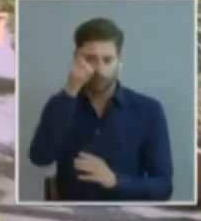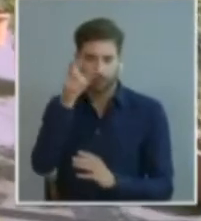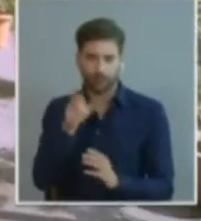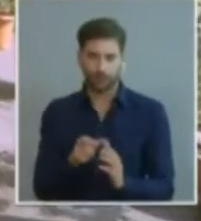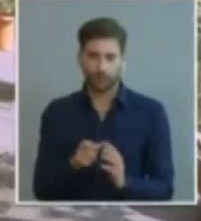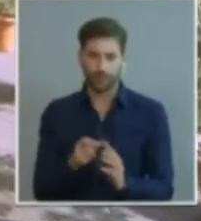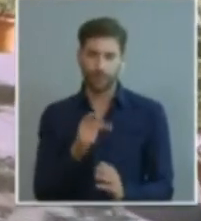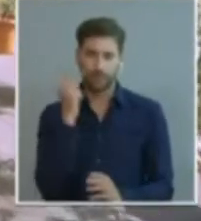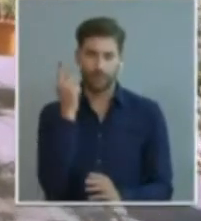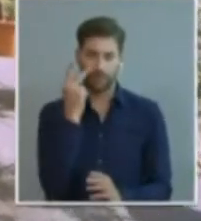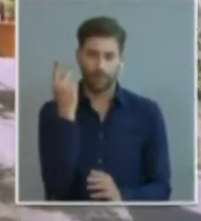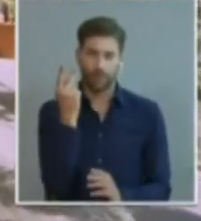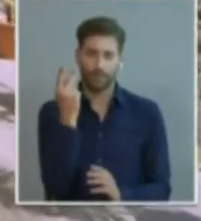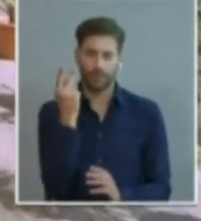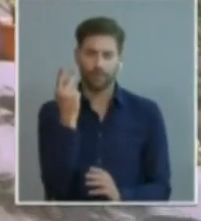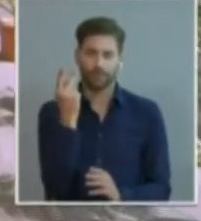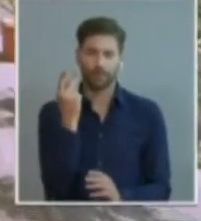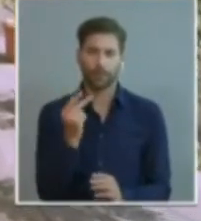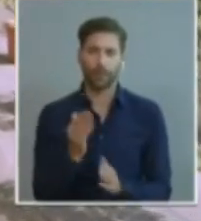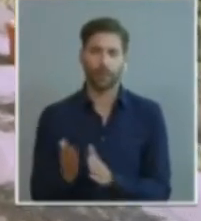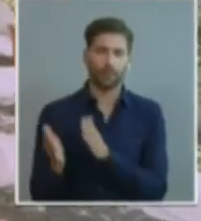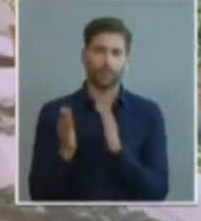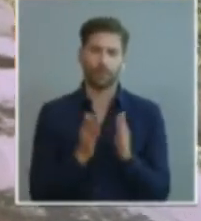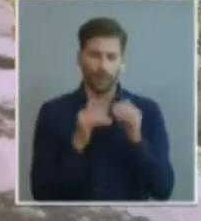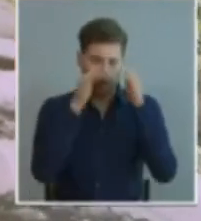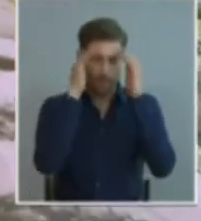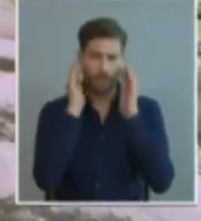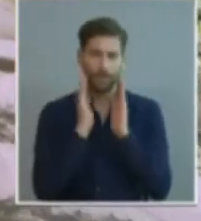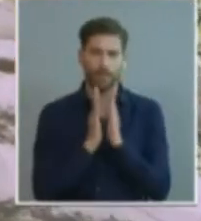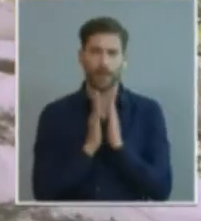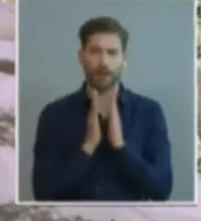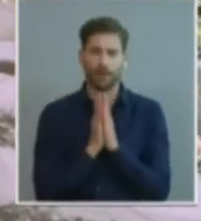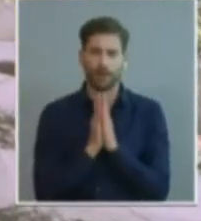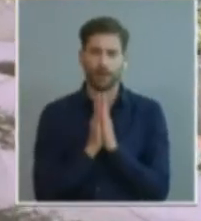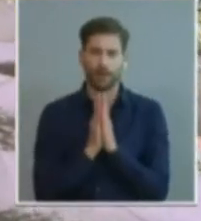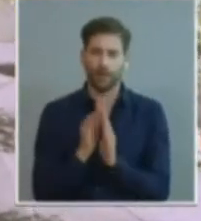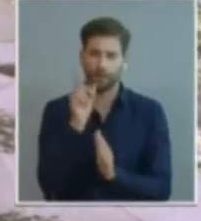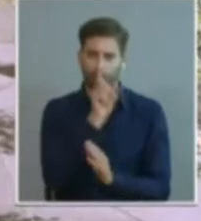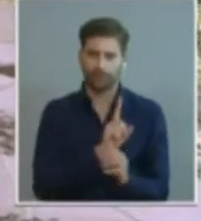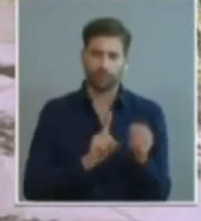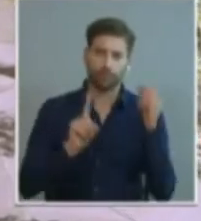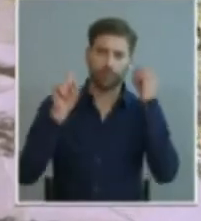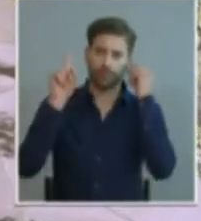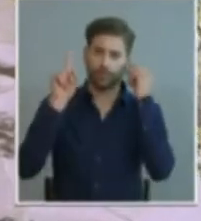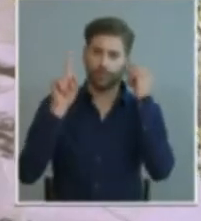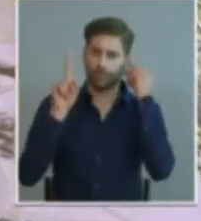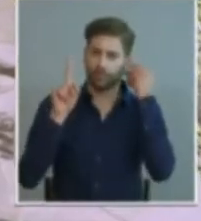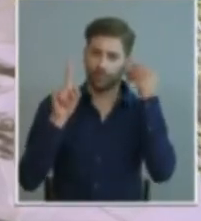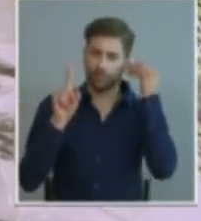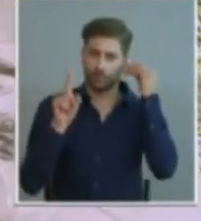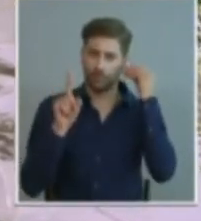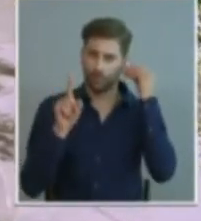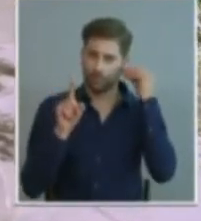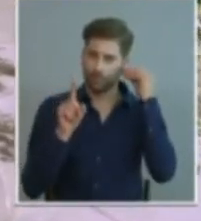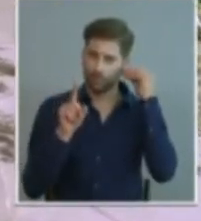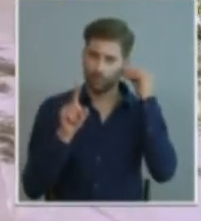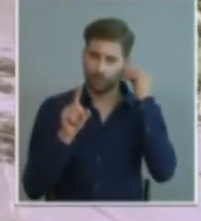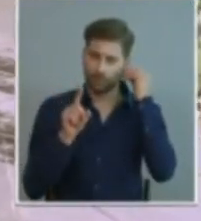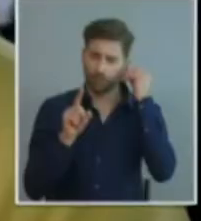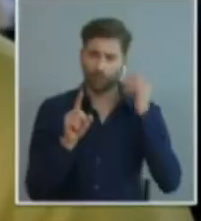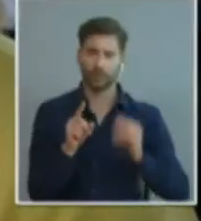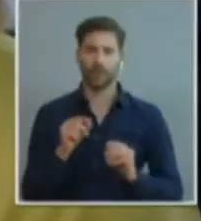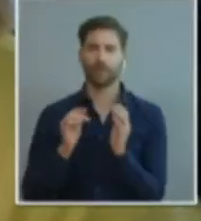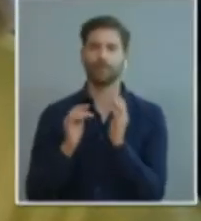Por sua vez, ela é imaculada e Deus, em virtude dos méritos